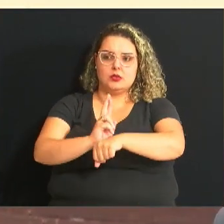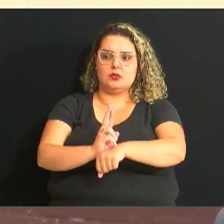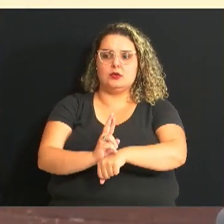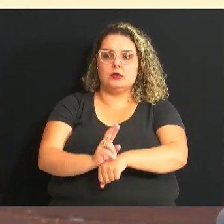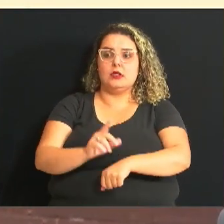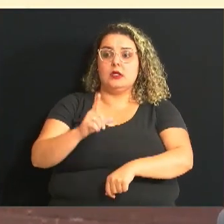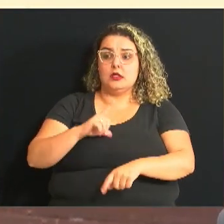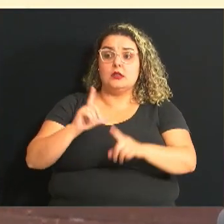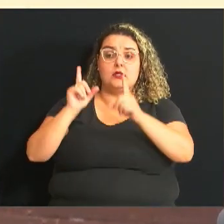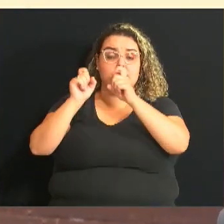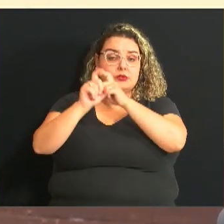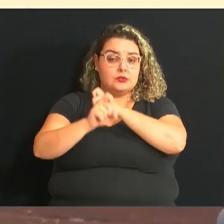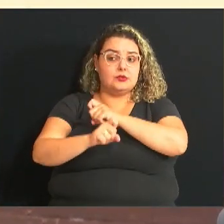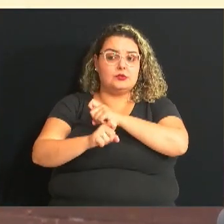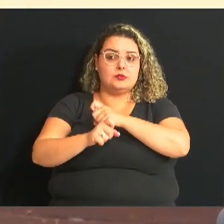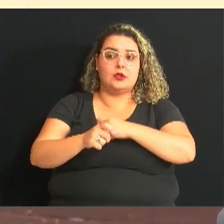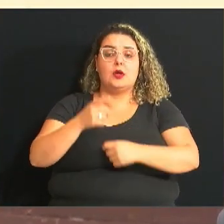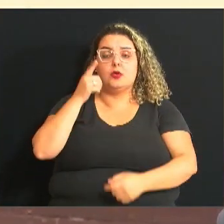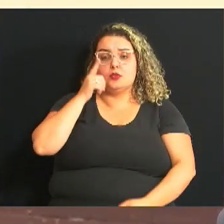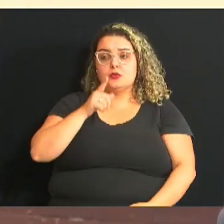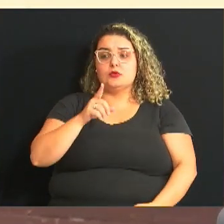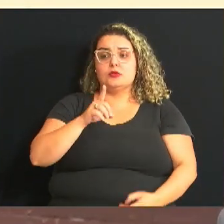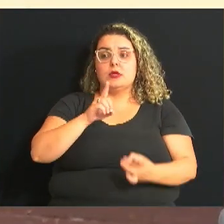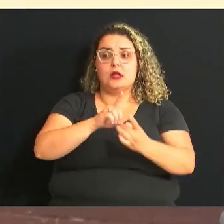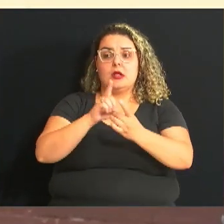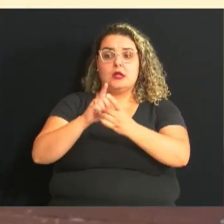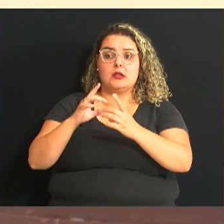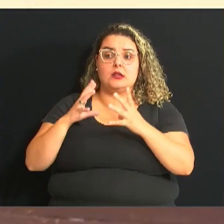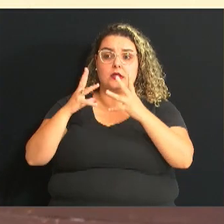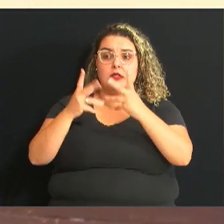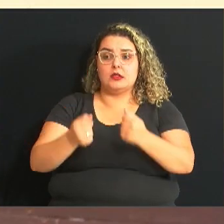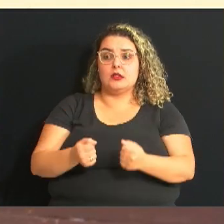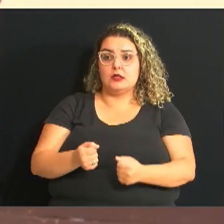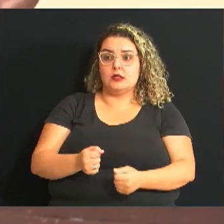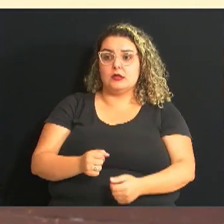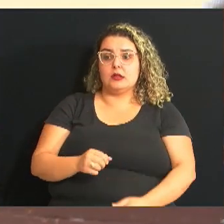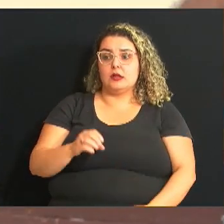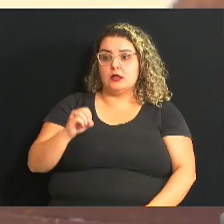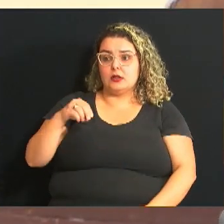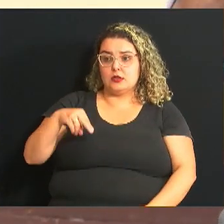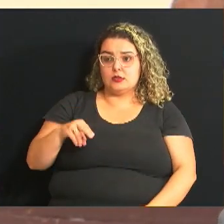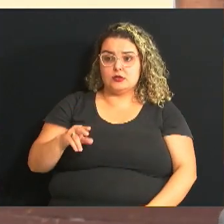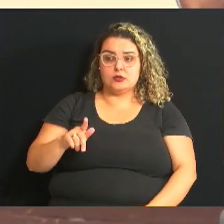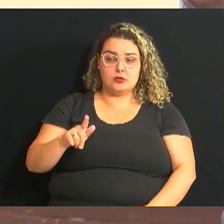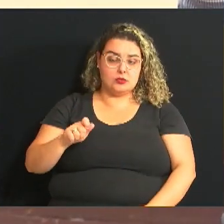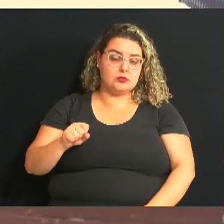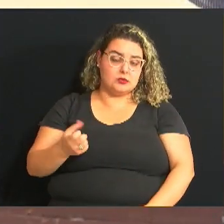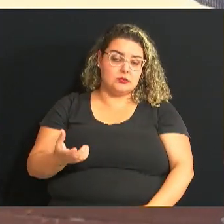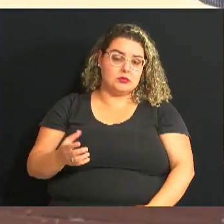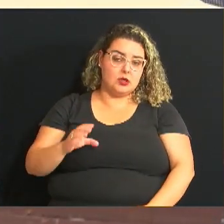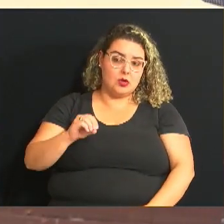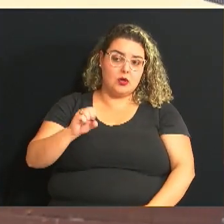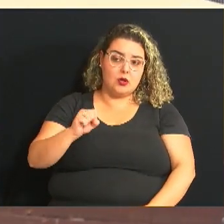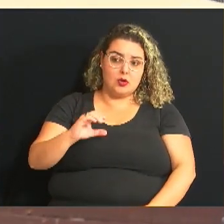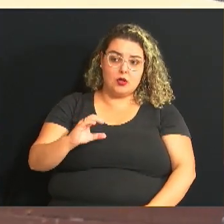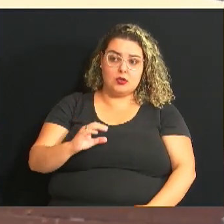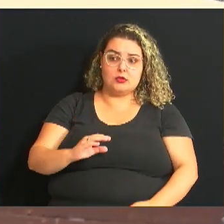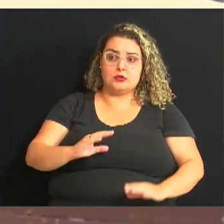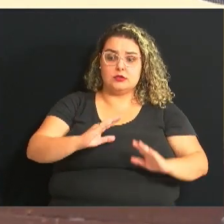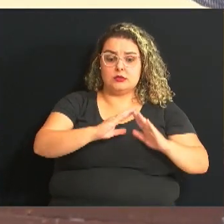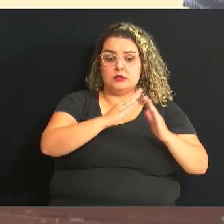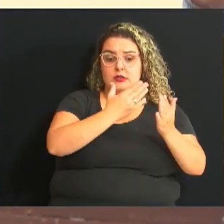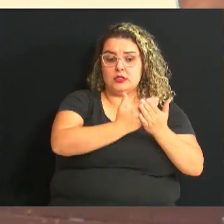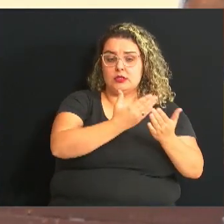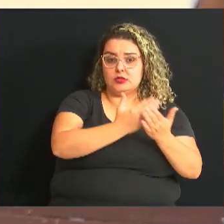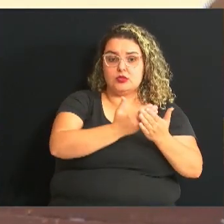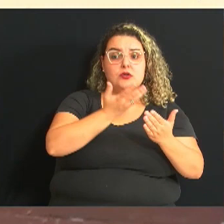muita dificuldade para atender, por exemplo, as ONGs, né, as OSCs que atendem criança no contraturno escolar, que é de